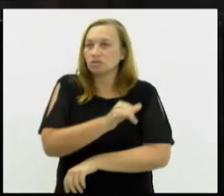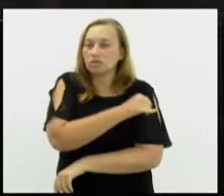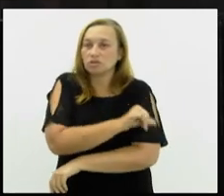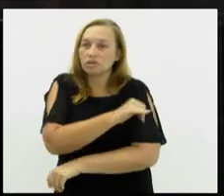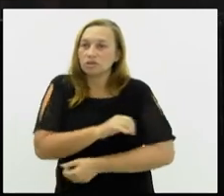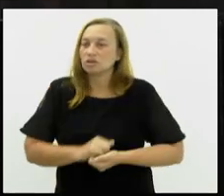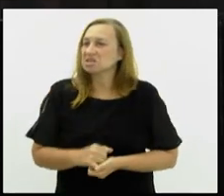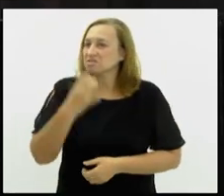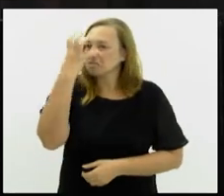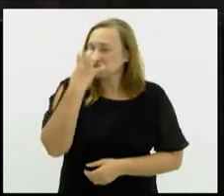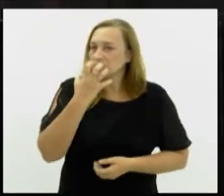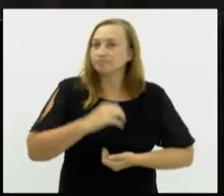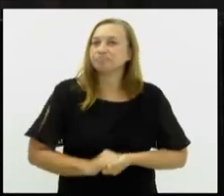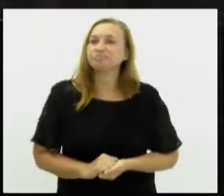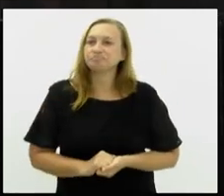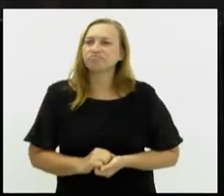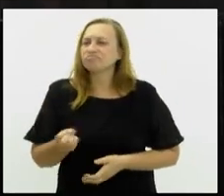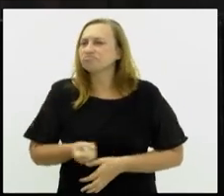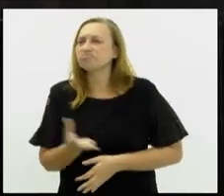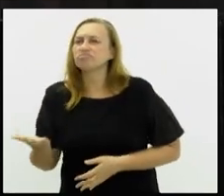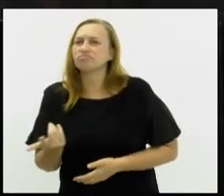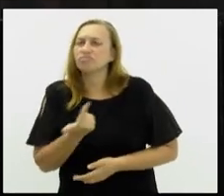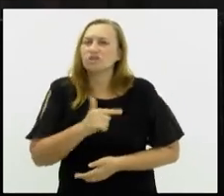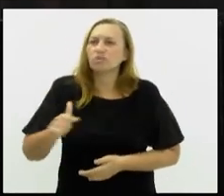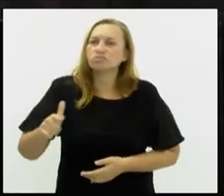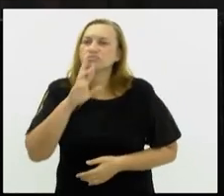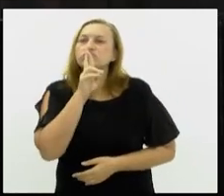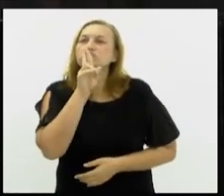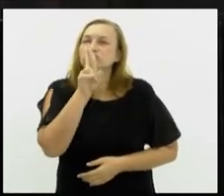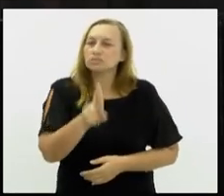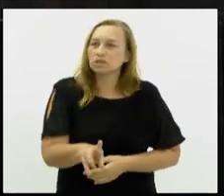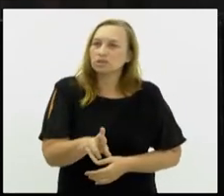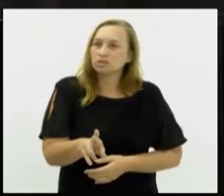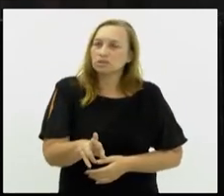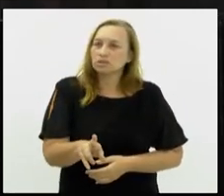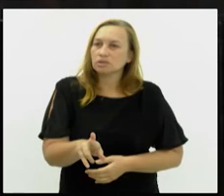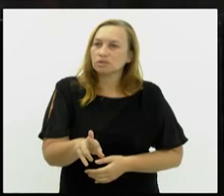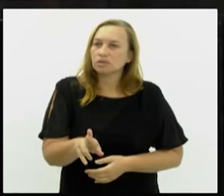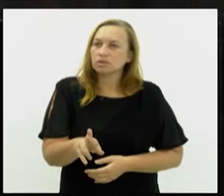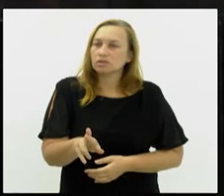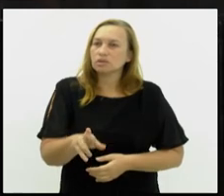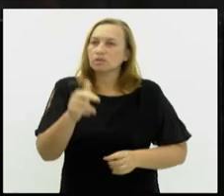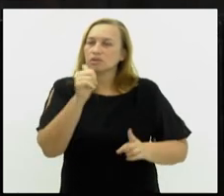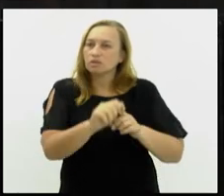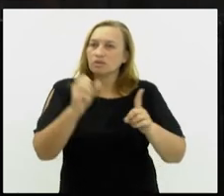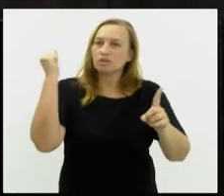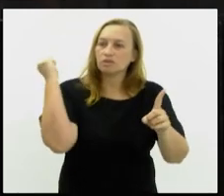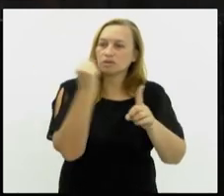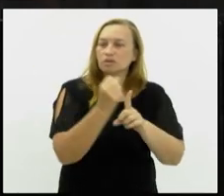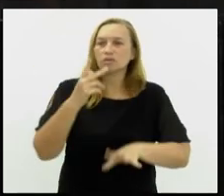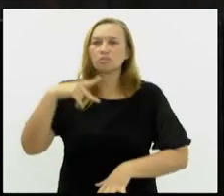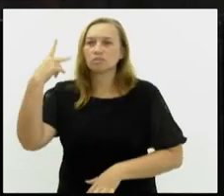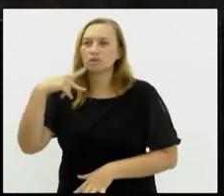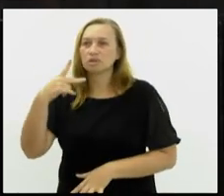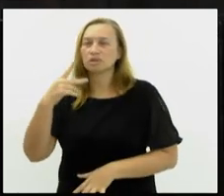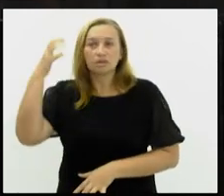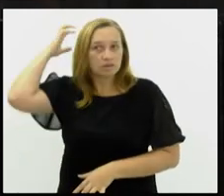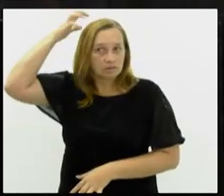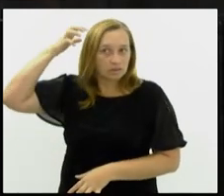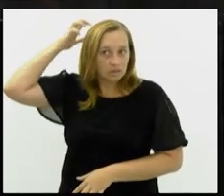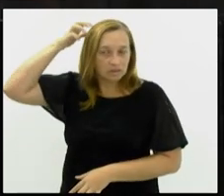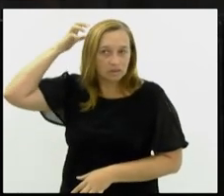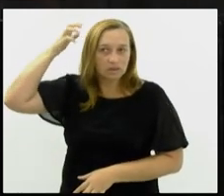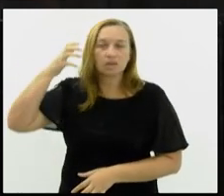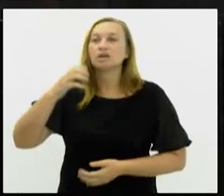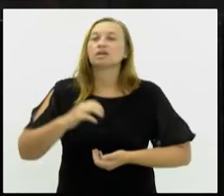Isso é gravíssimo. Enquanto não há resposta sobre o feminicídio político de Marielle Franco, a